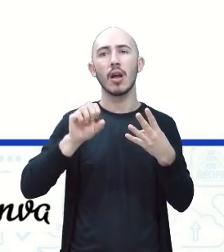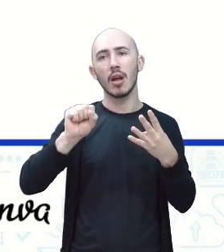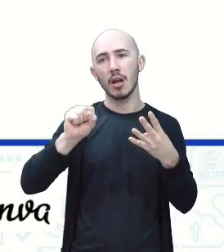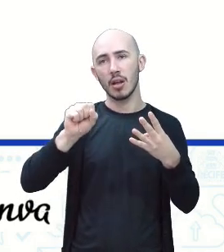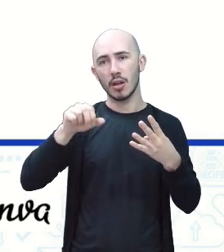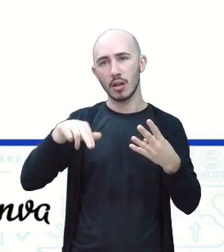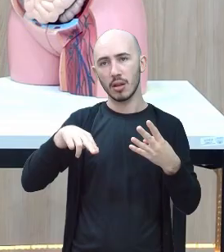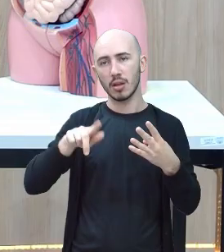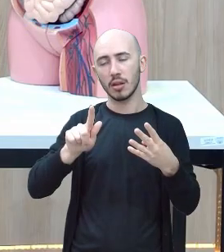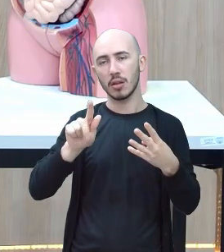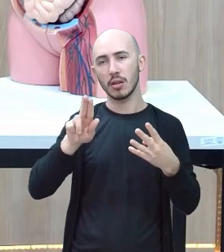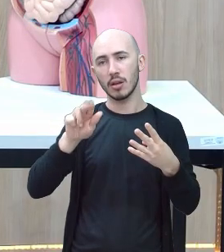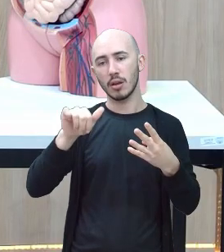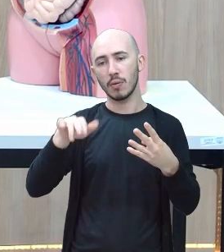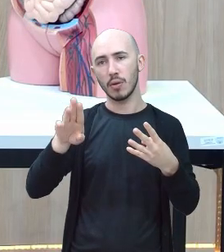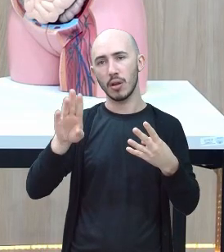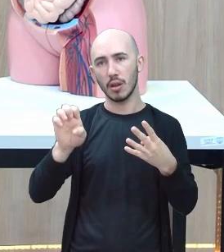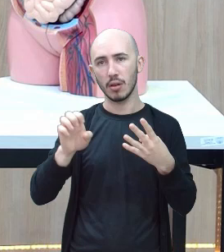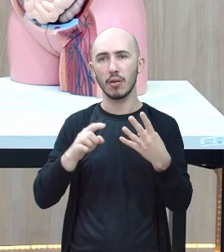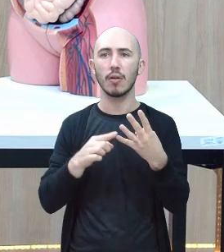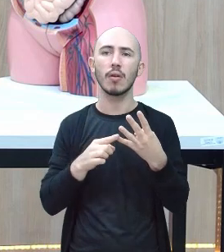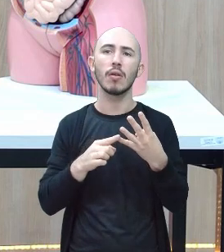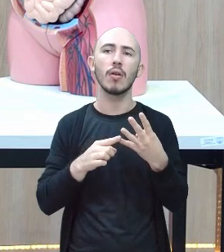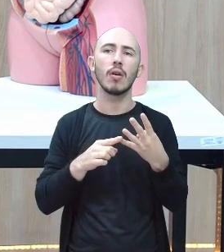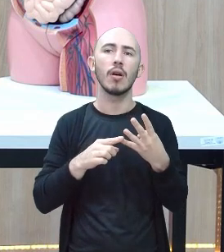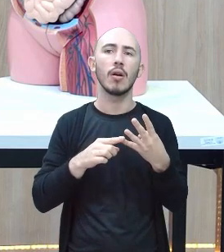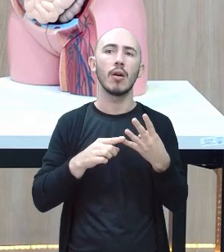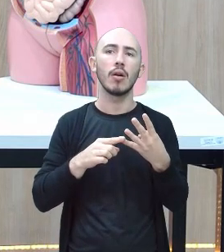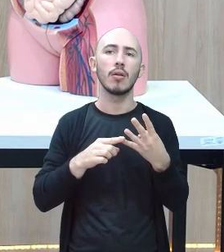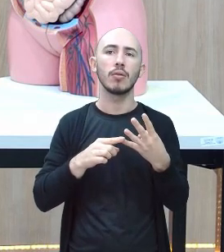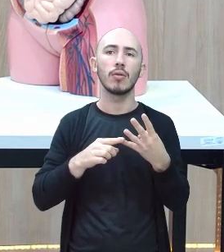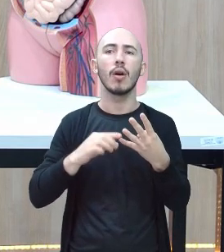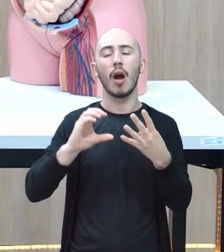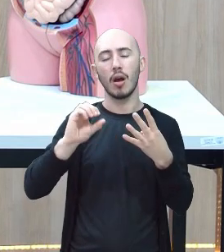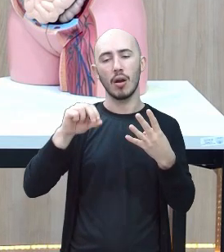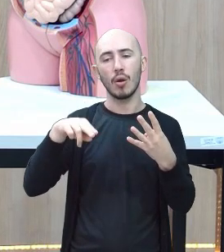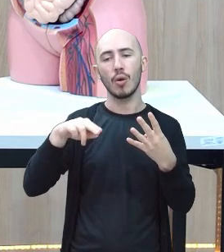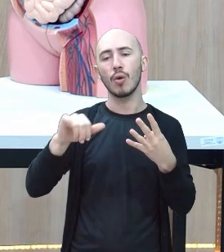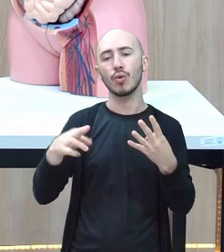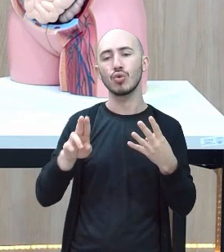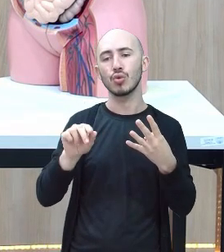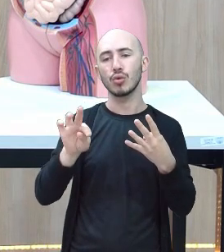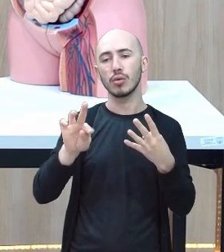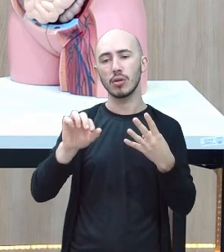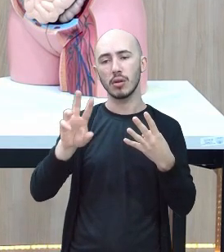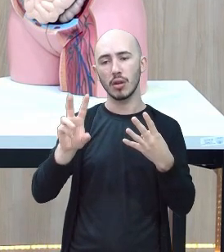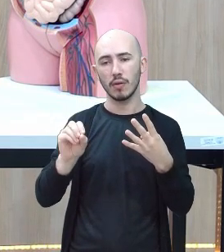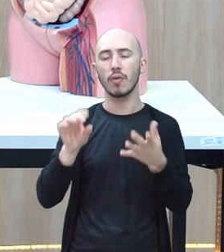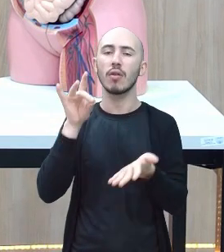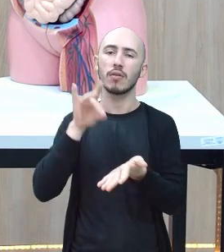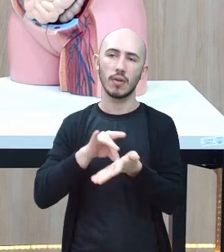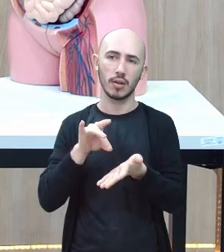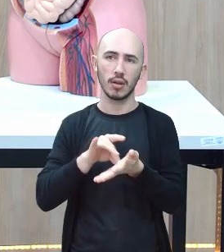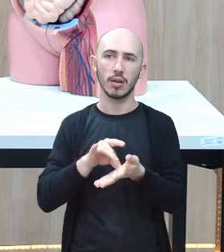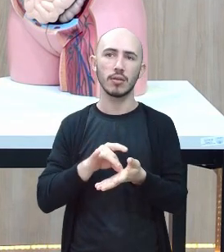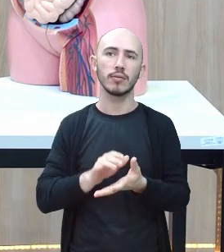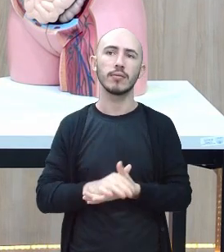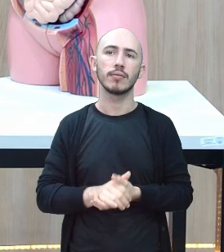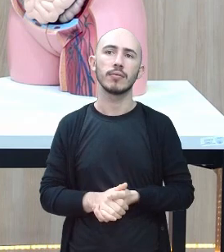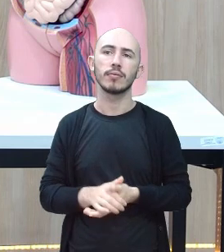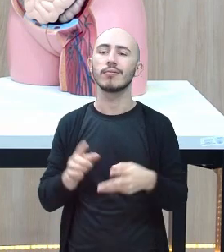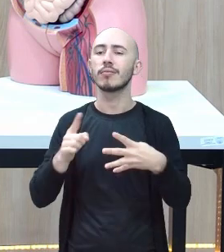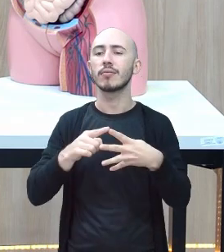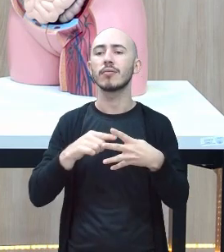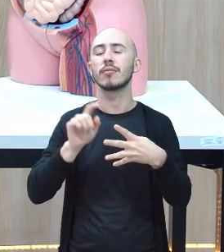propriamente dito. O tecido cartilaginoso podemos representar pelas cartilagens. Ele tem uma função também